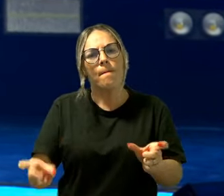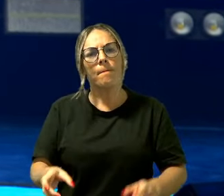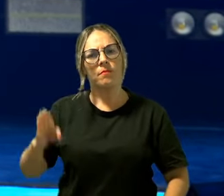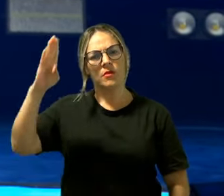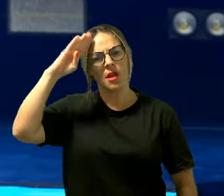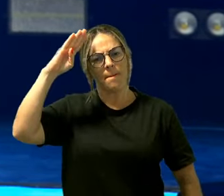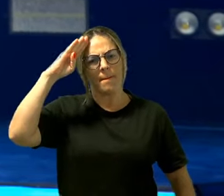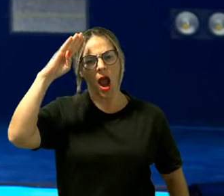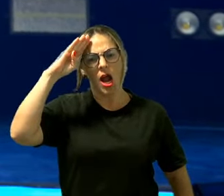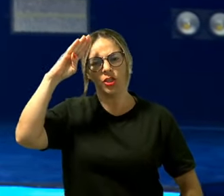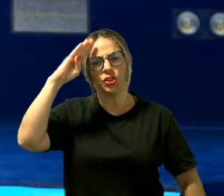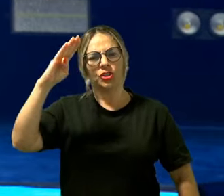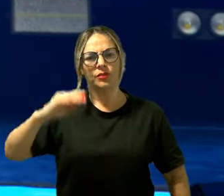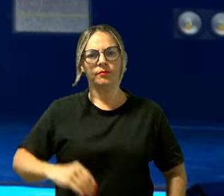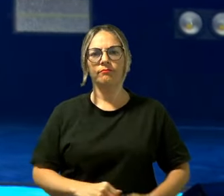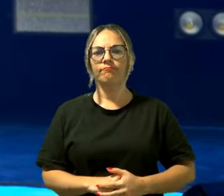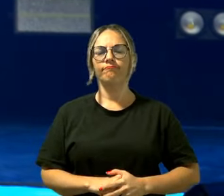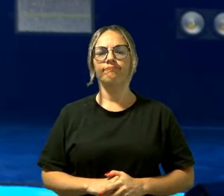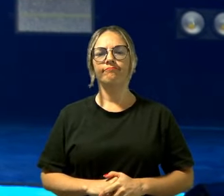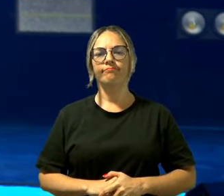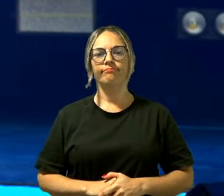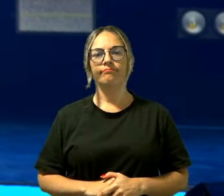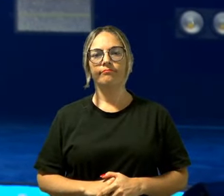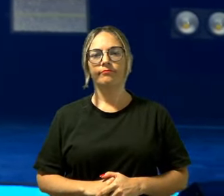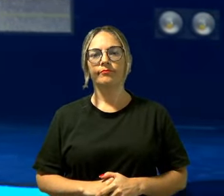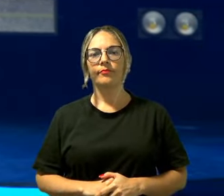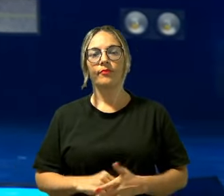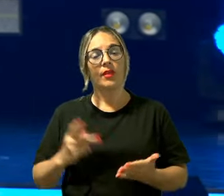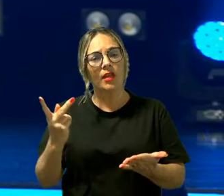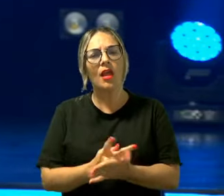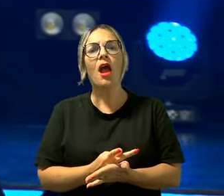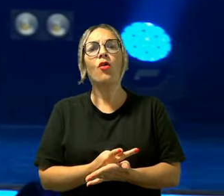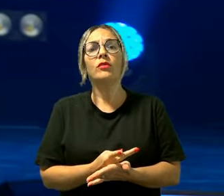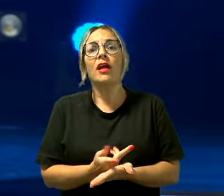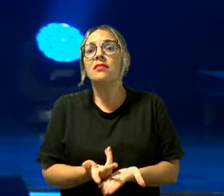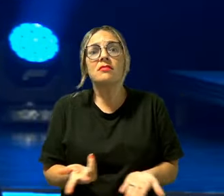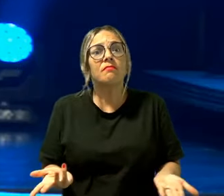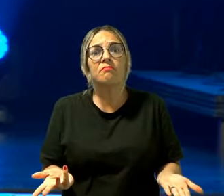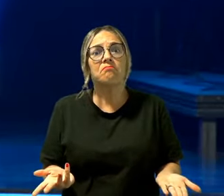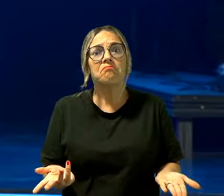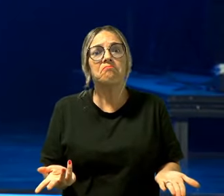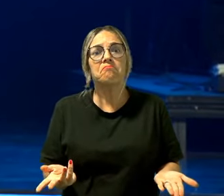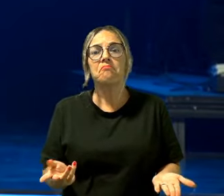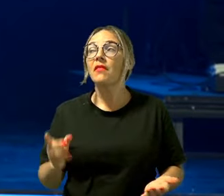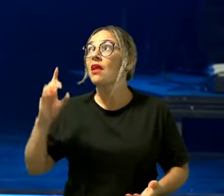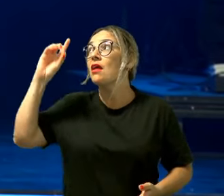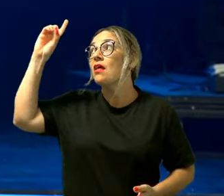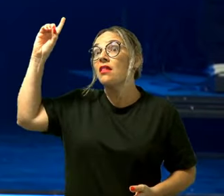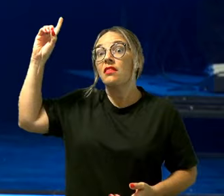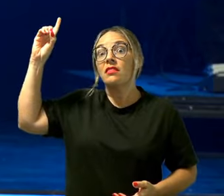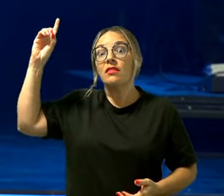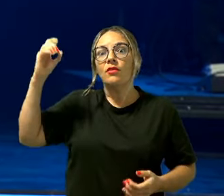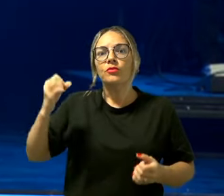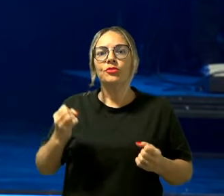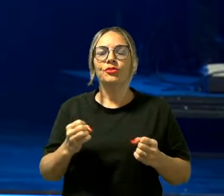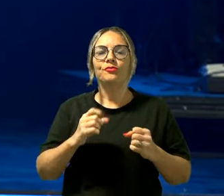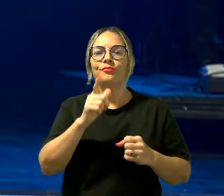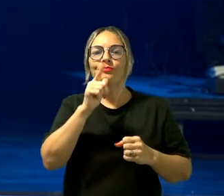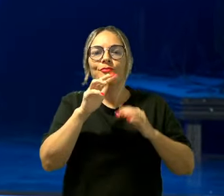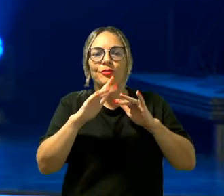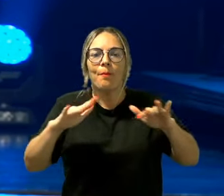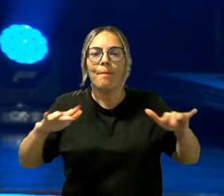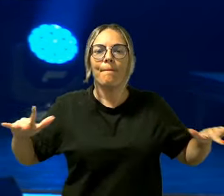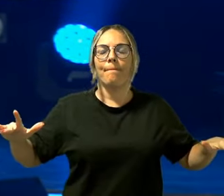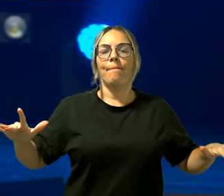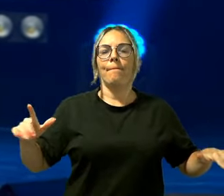palavra recebida, o que que acontece? Deus abre um sinal vermelho, um sinal verde no meio do Mar Vermelho.